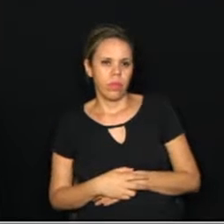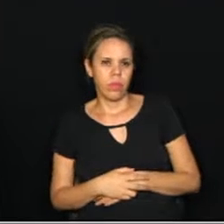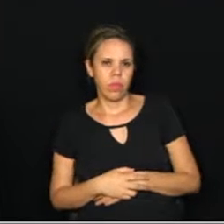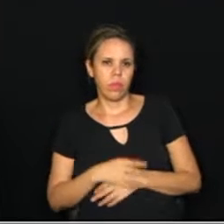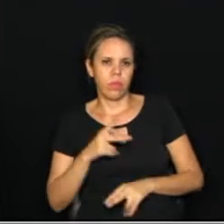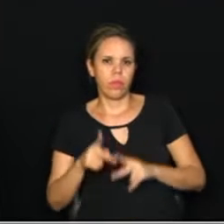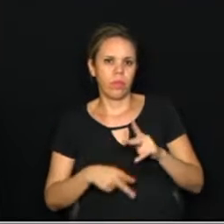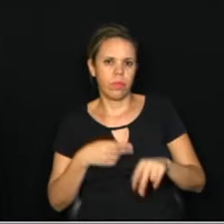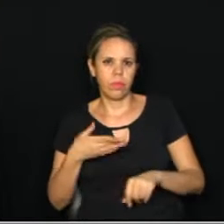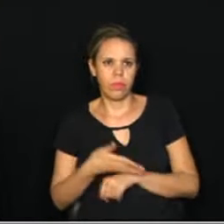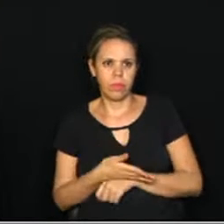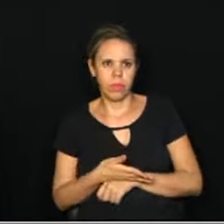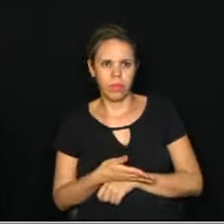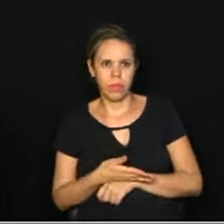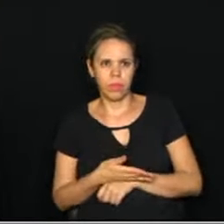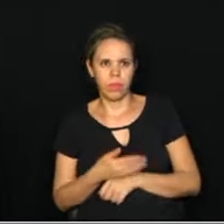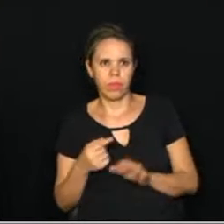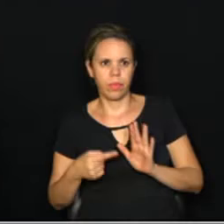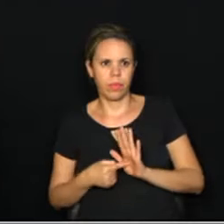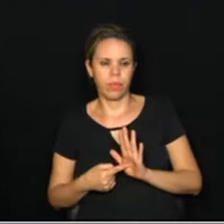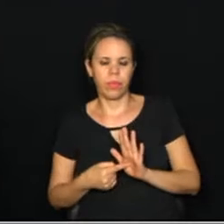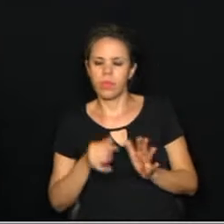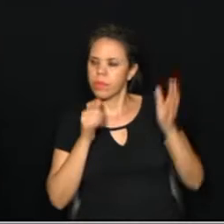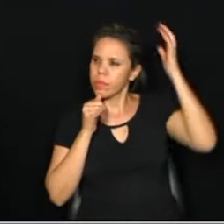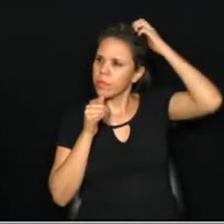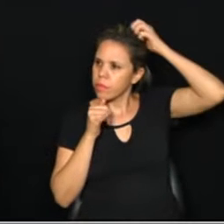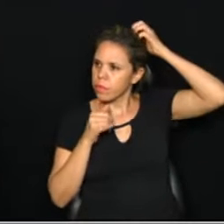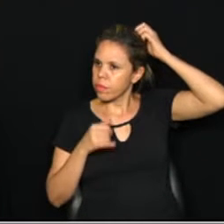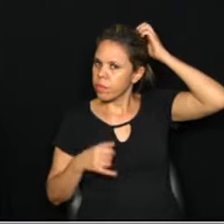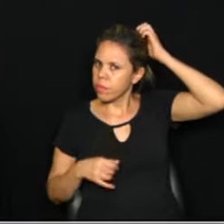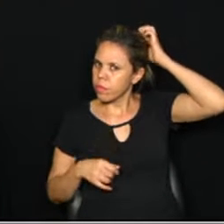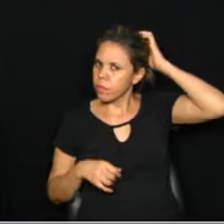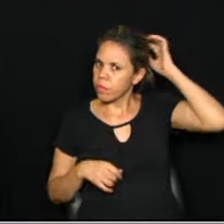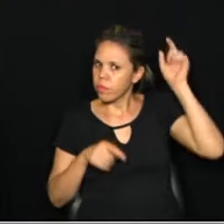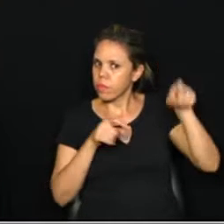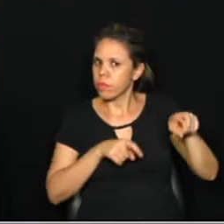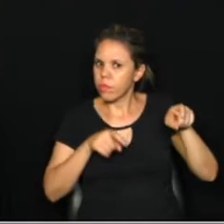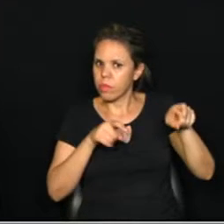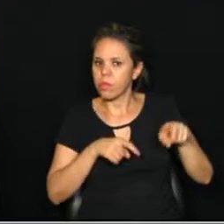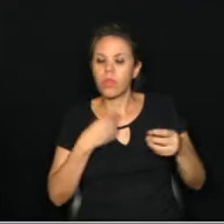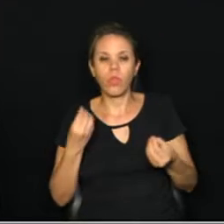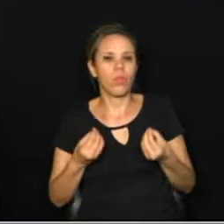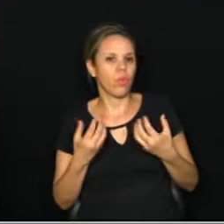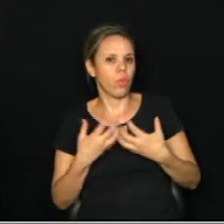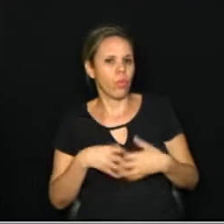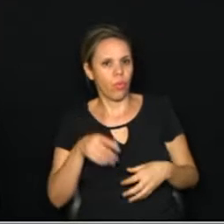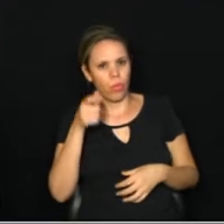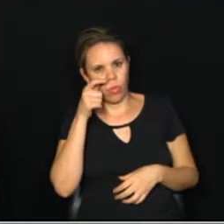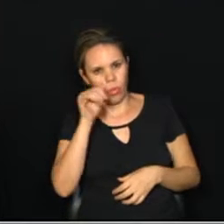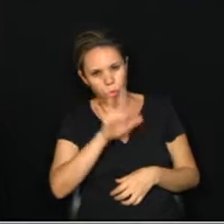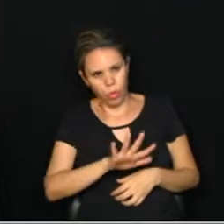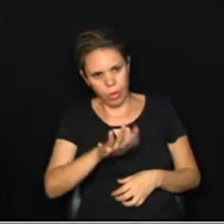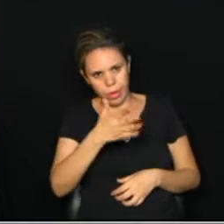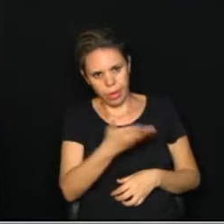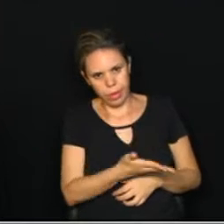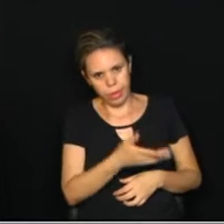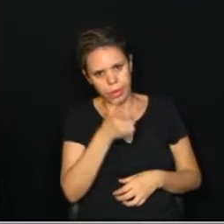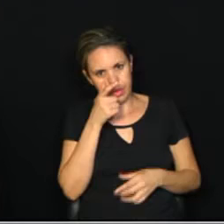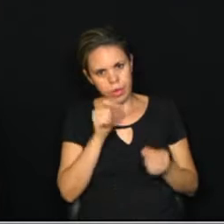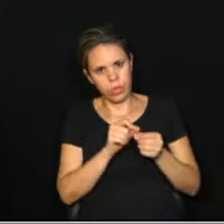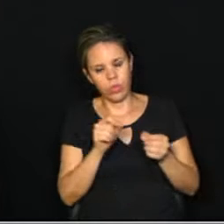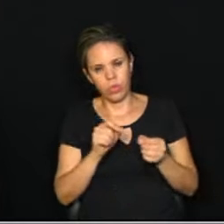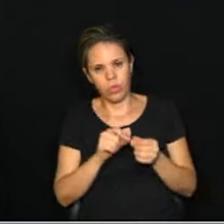envolvidos, que depois a gente pode estar apresentando, por exemplo, a questão na área rural, como a gente vê nas imagens aí, de você fazer